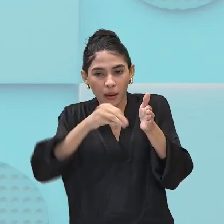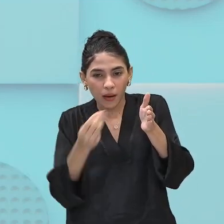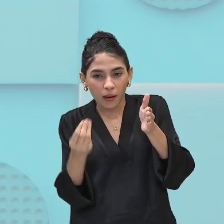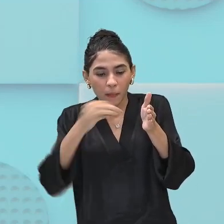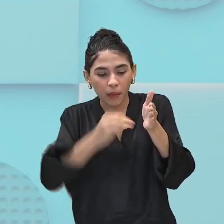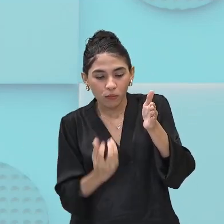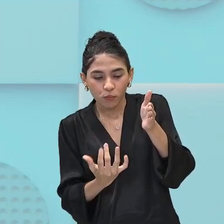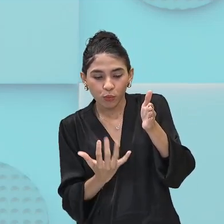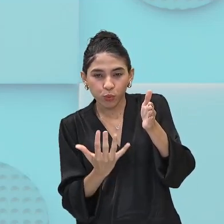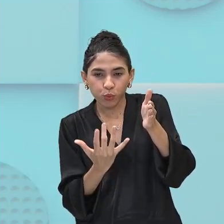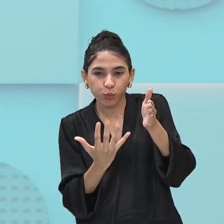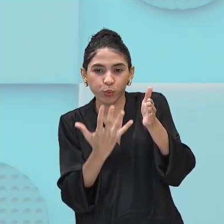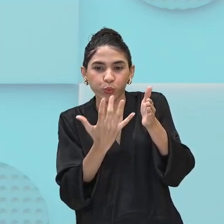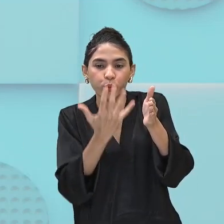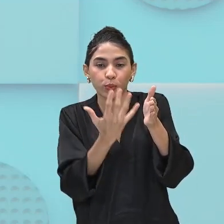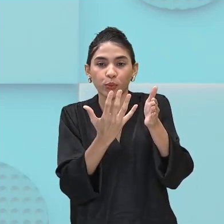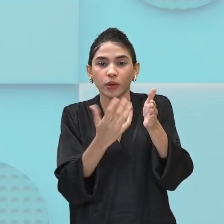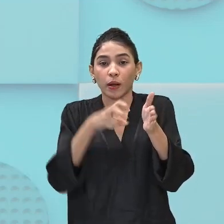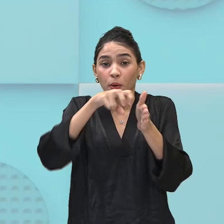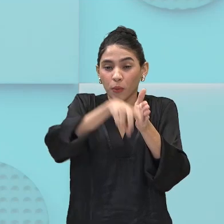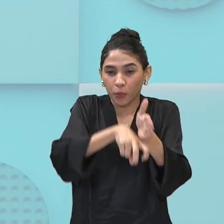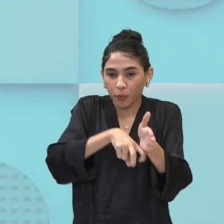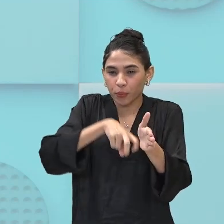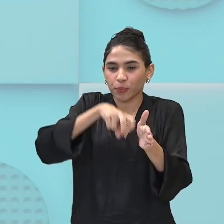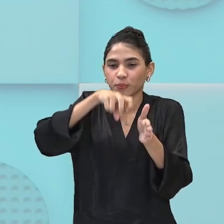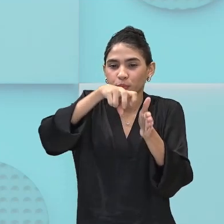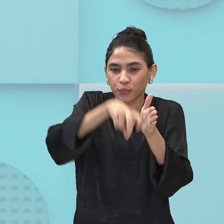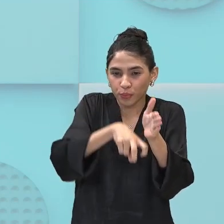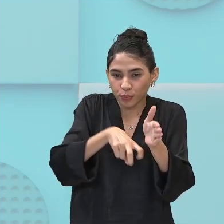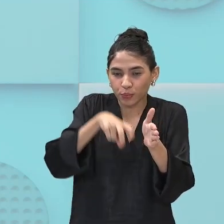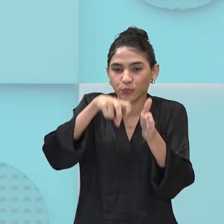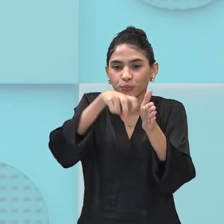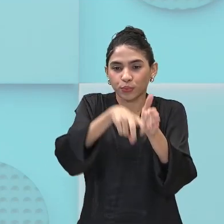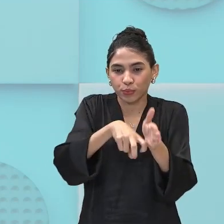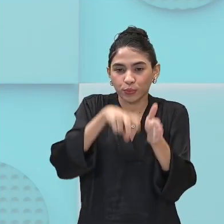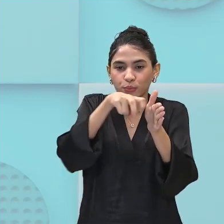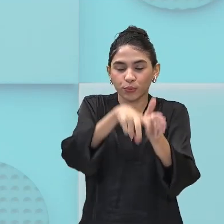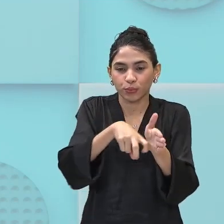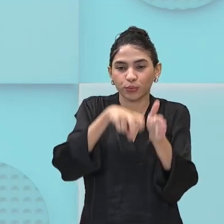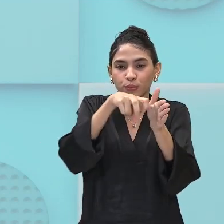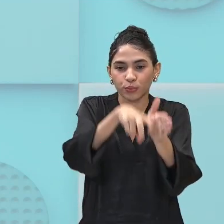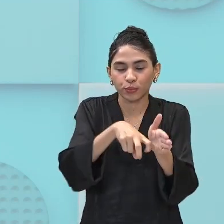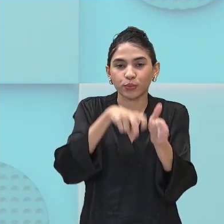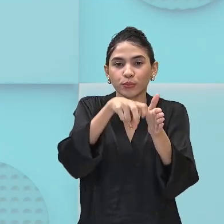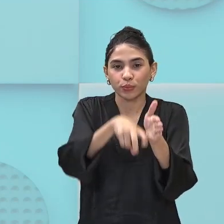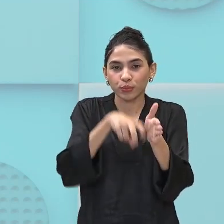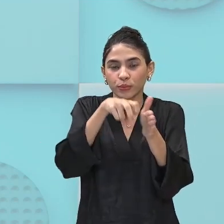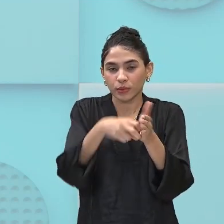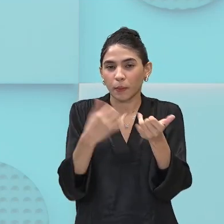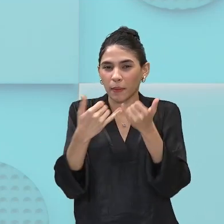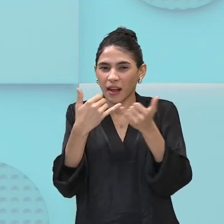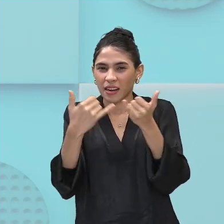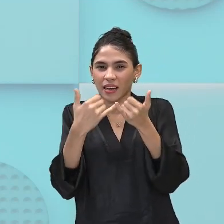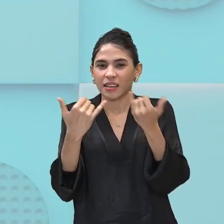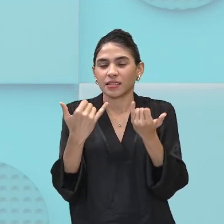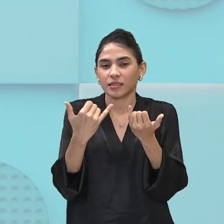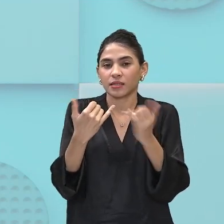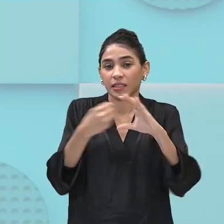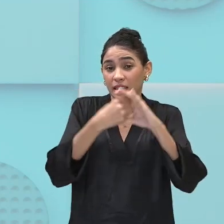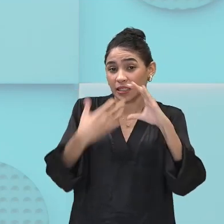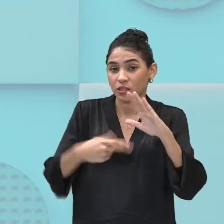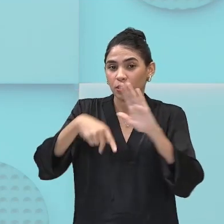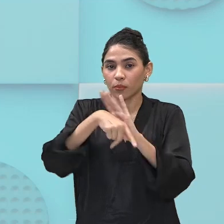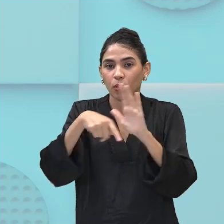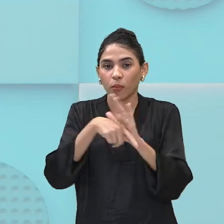pegando força a partir daquela matéria que era queimada, e acaba sendo um som bastante característico de